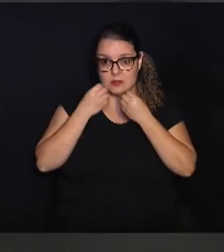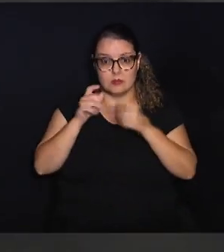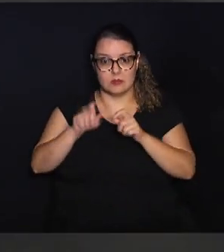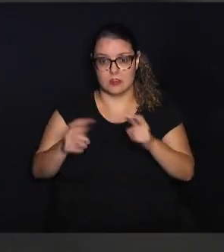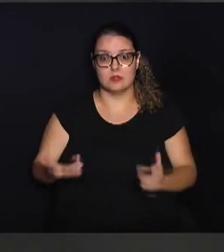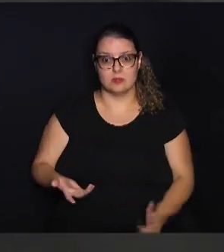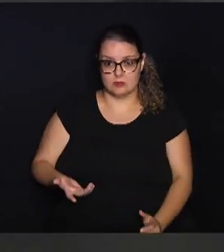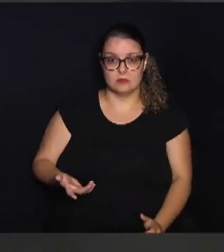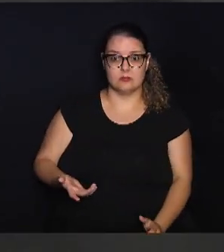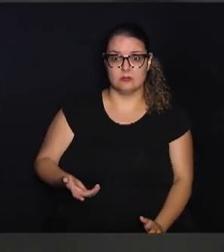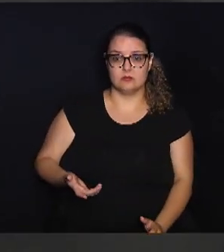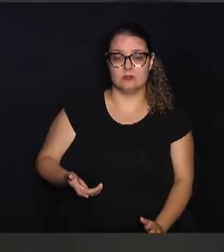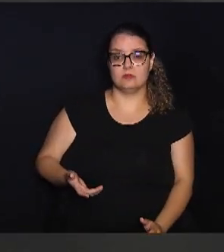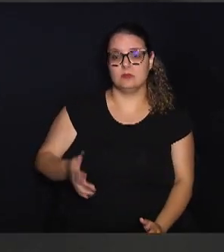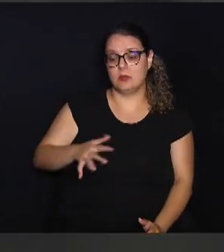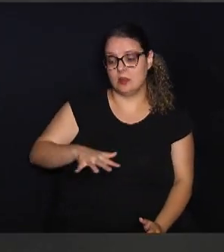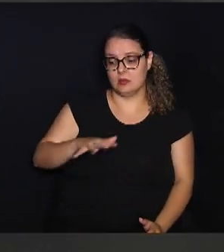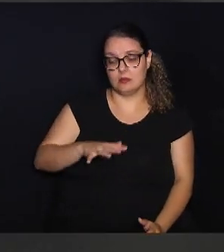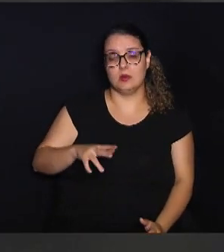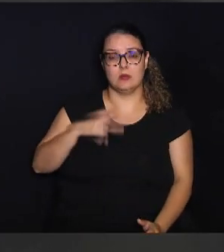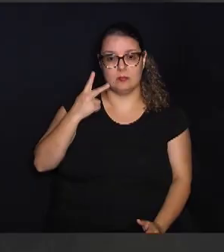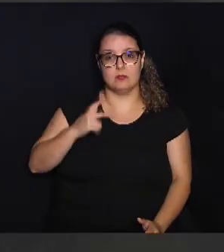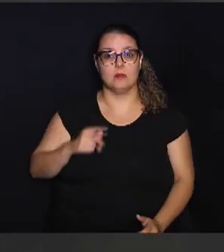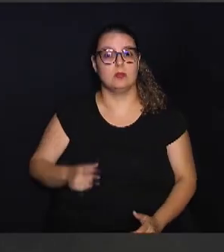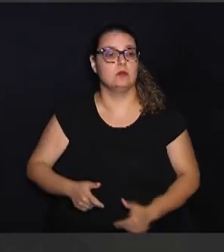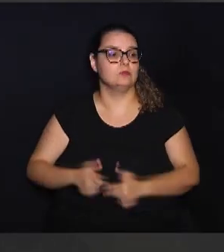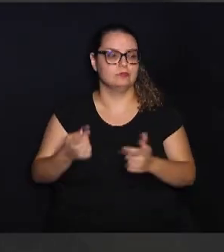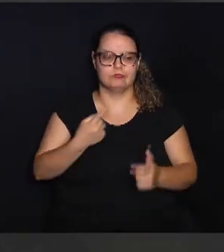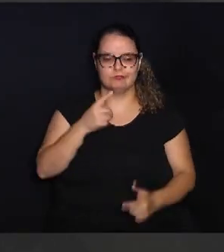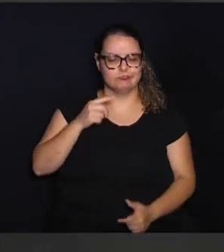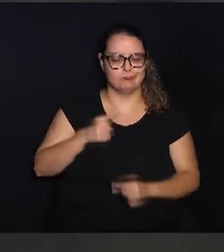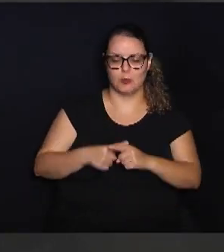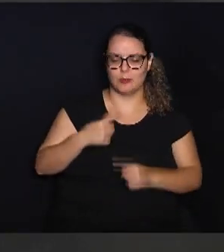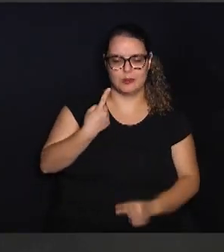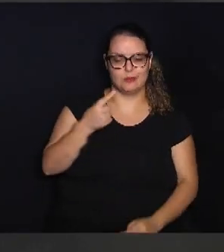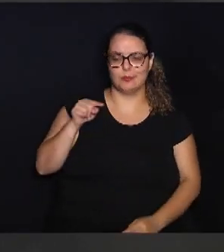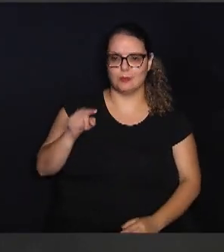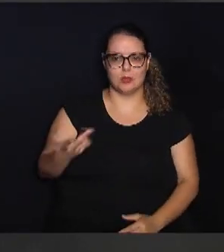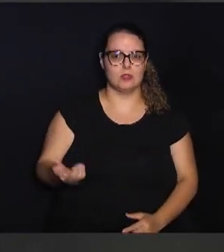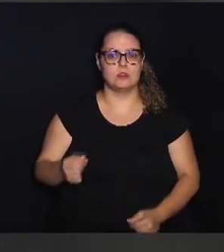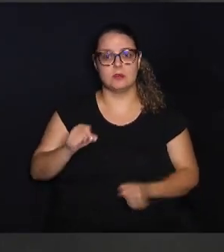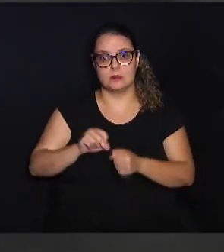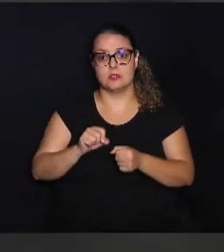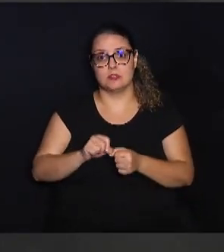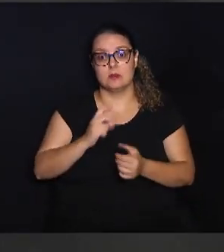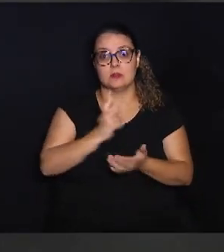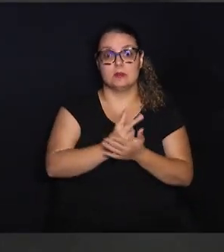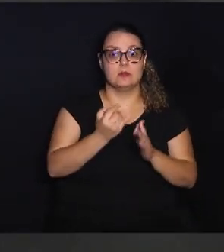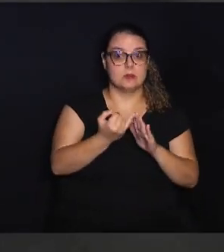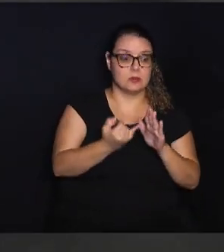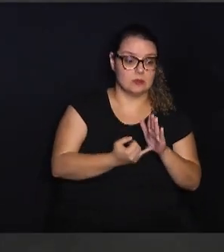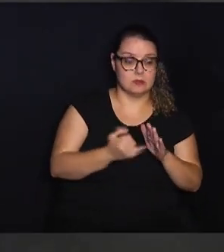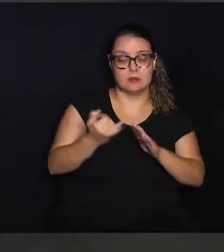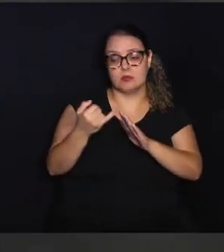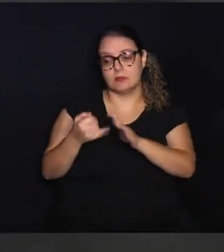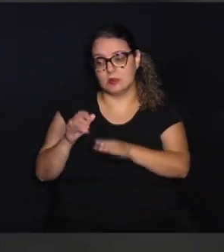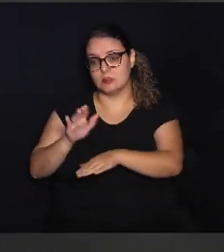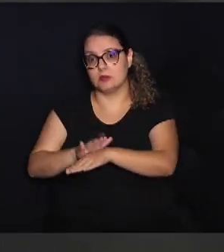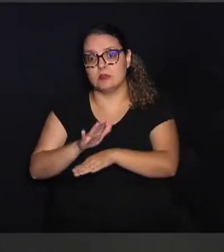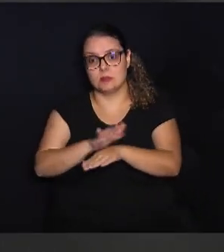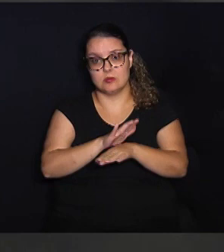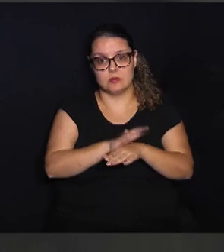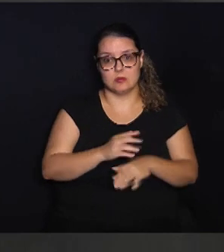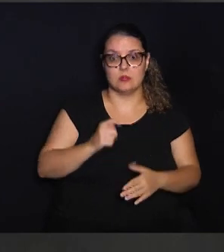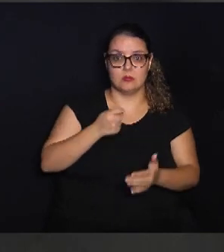E através da política você multiplica por 1000 isso, né? Eu sempre fiz a vida inteira, ajudar uma entidade aqui, uma entidade ali, pagar